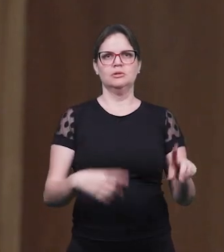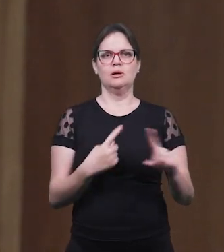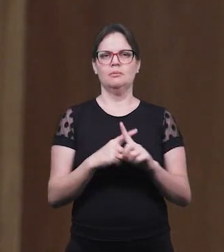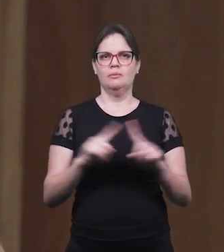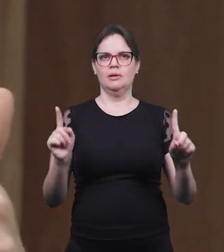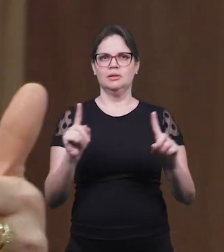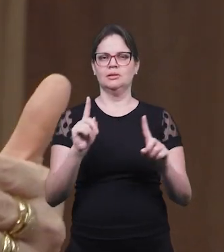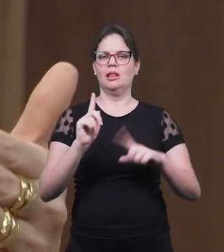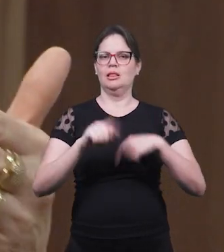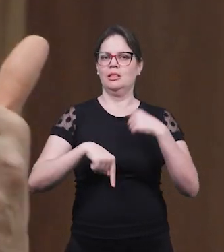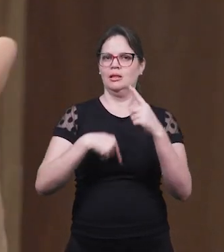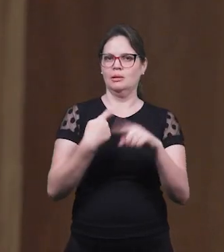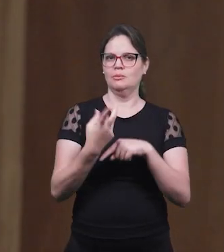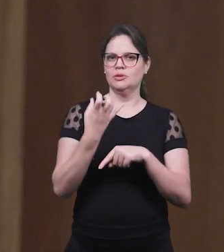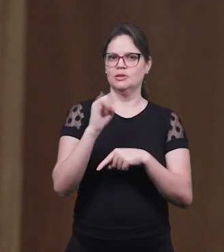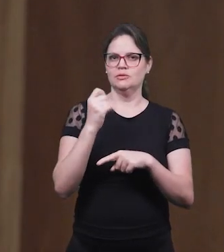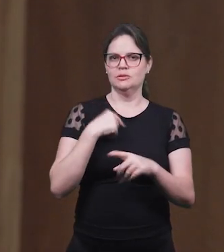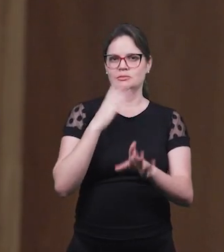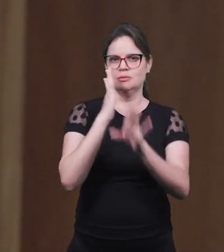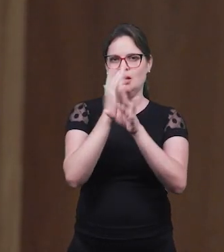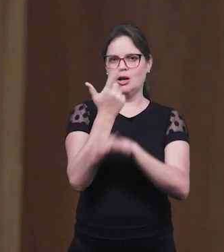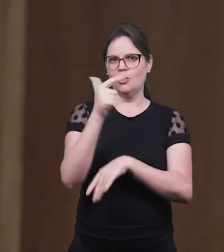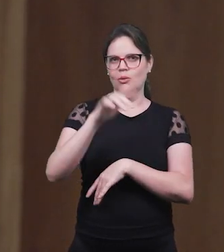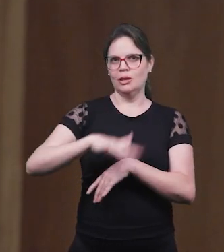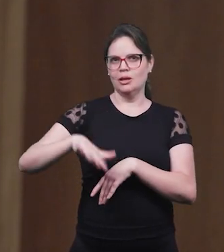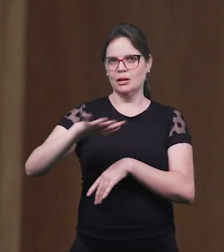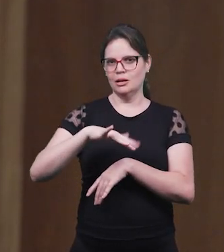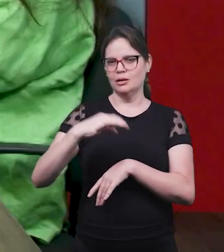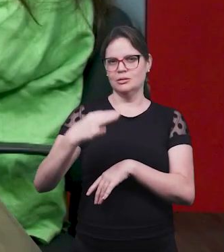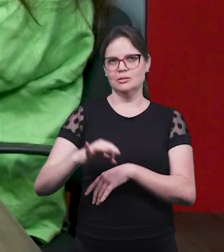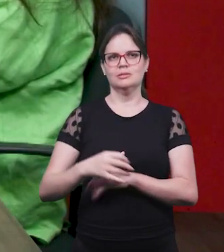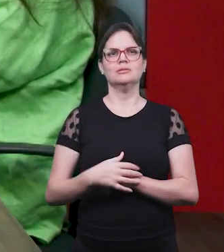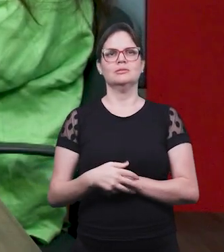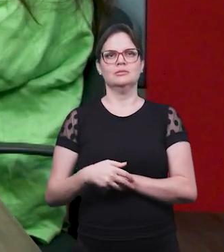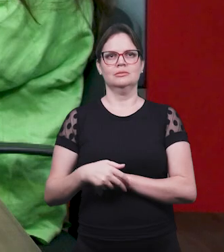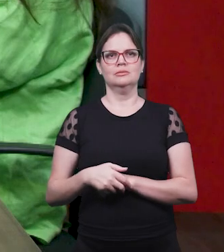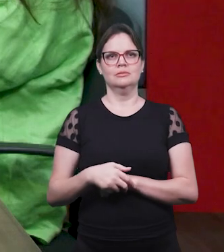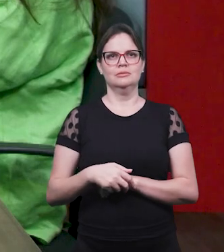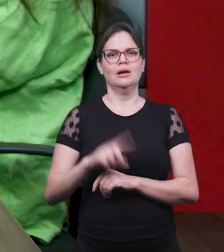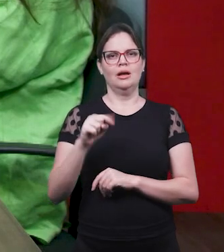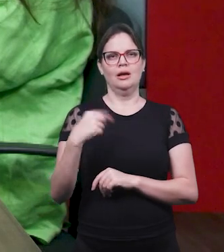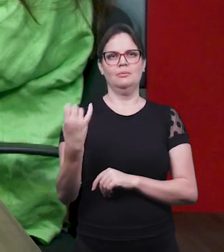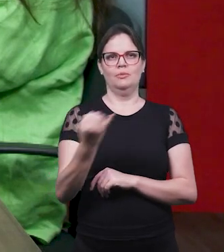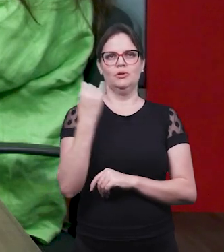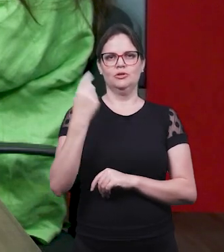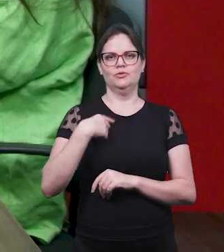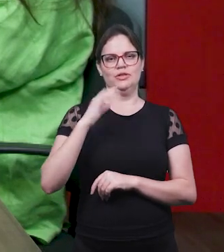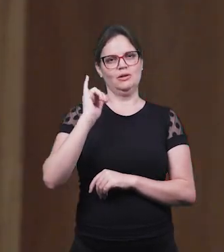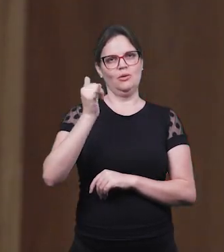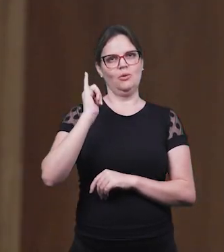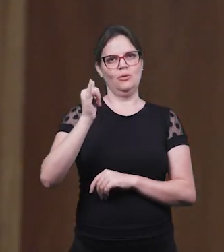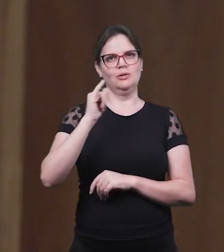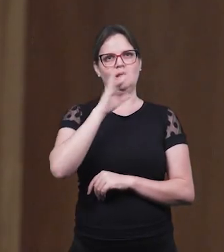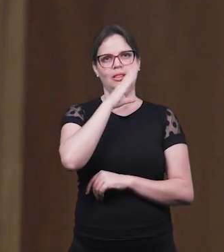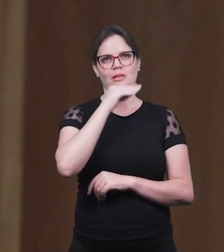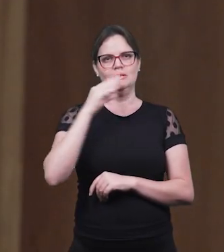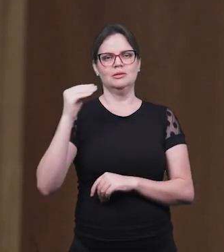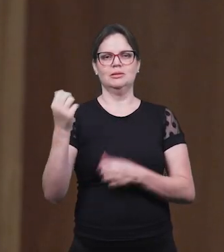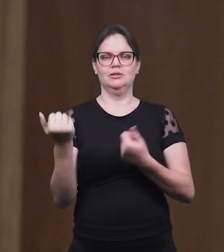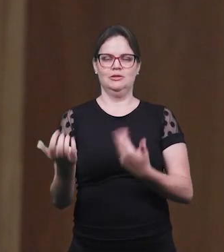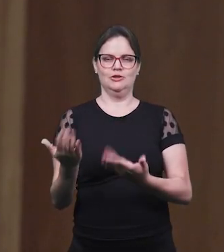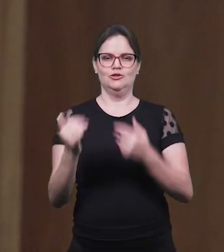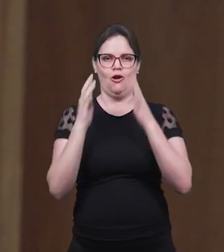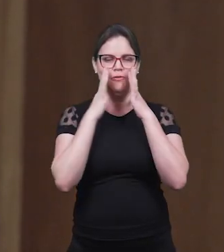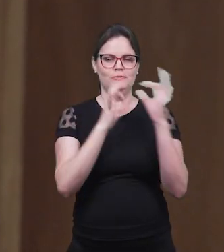Mas depois você se descobriu em outra área, não foi, Valéria? Exatamente. Acho que é importante você contar isso para os nossos adolescentes e jovens que